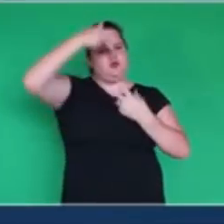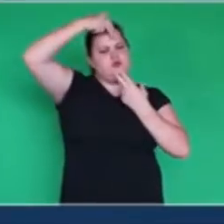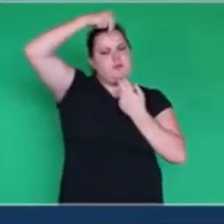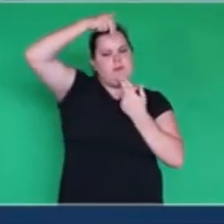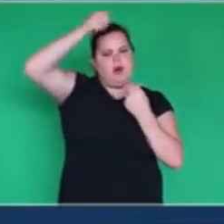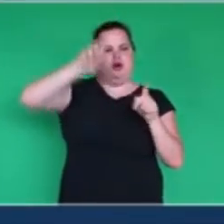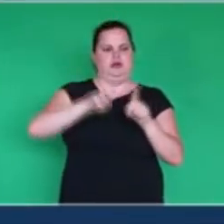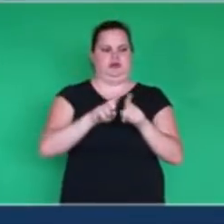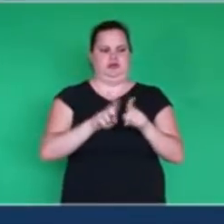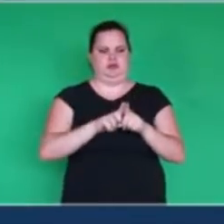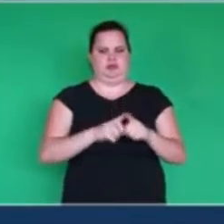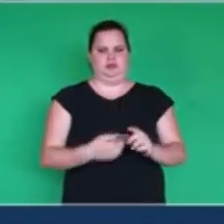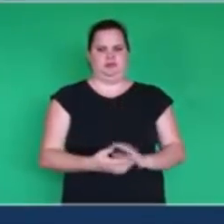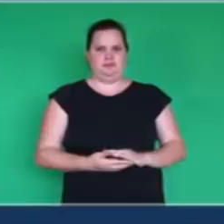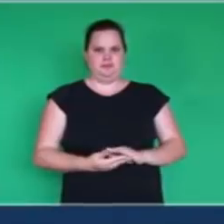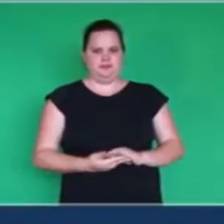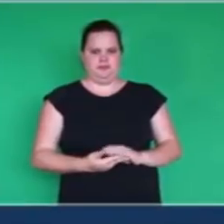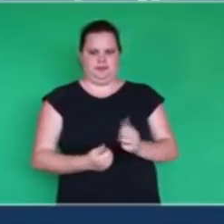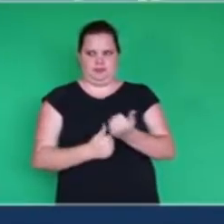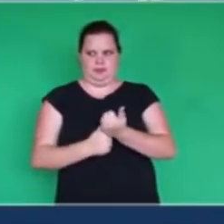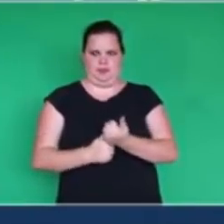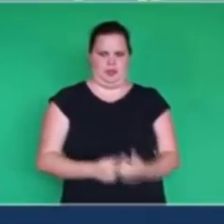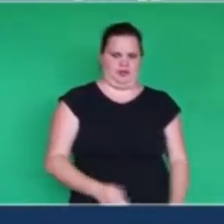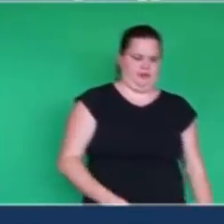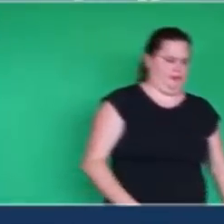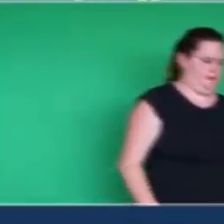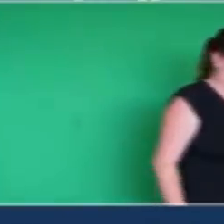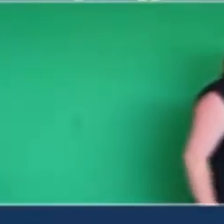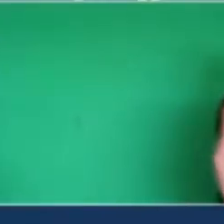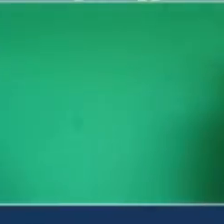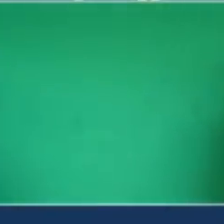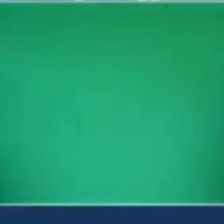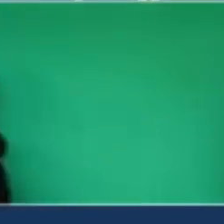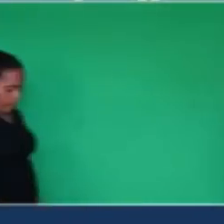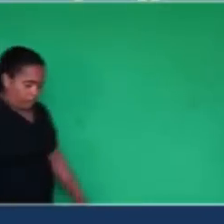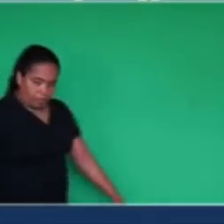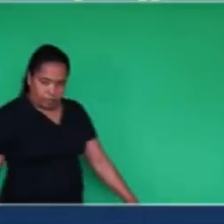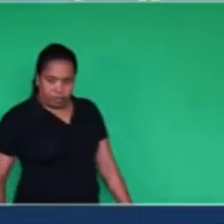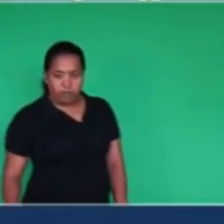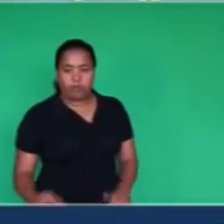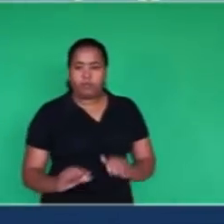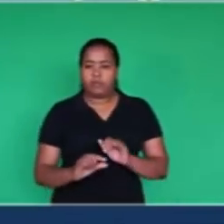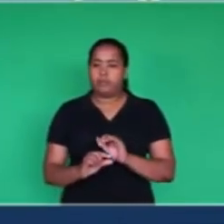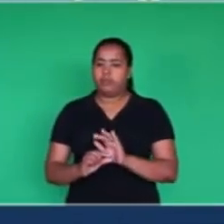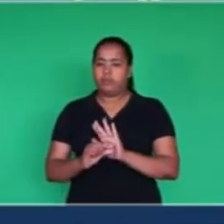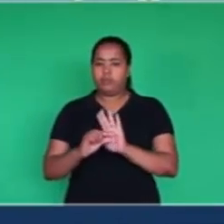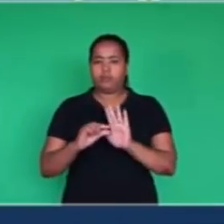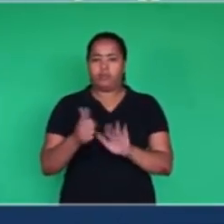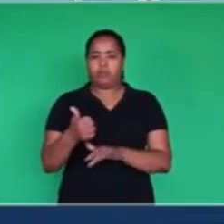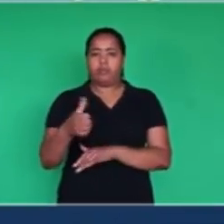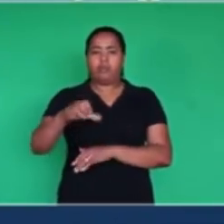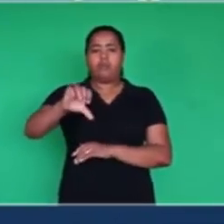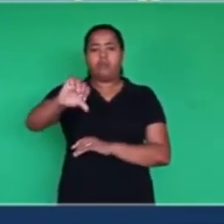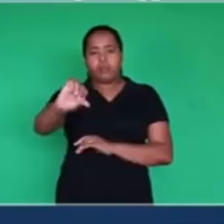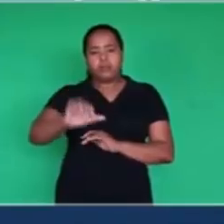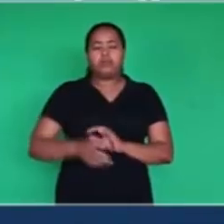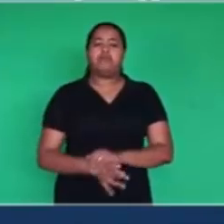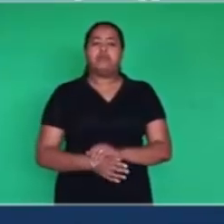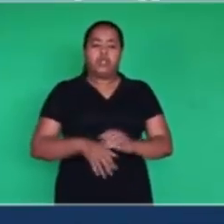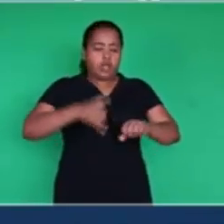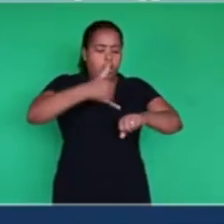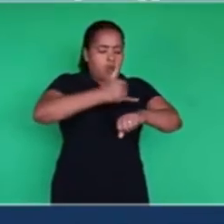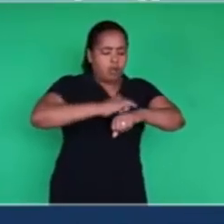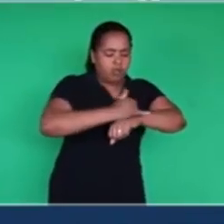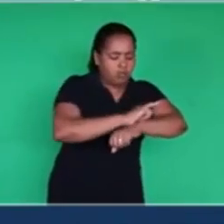todos engordados em Bazã. Verso 19. E comereis a gordura até vos